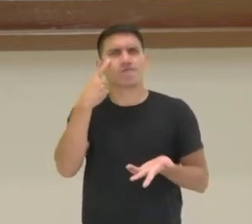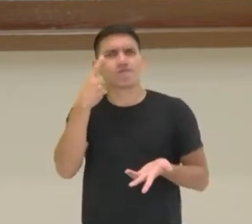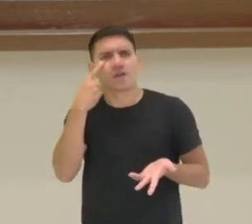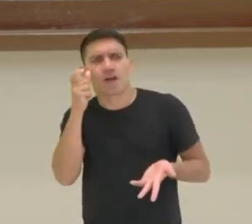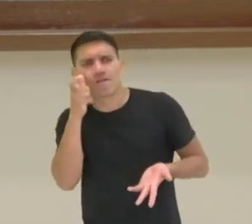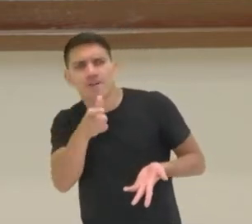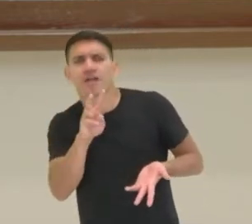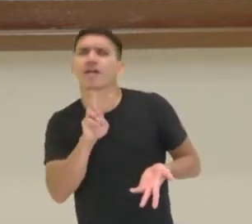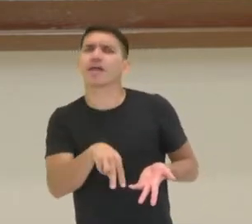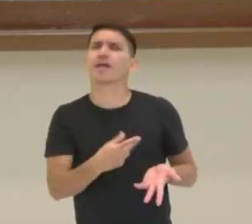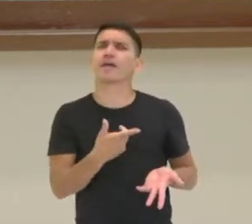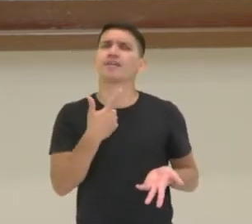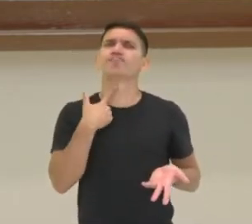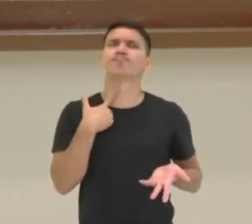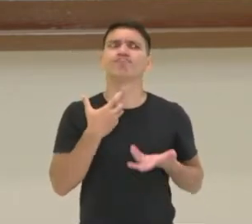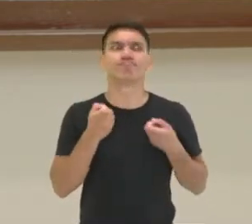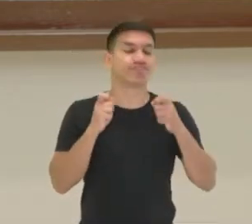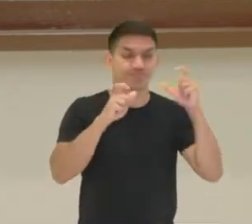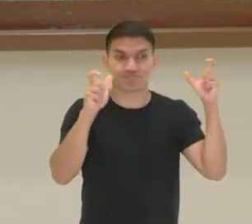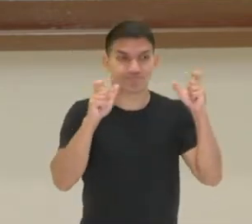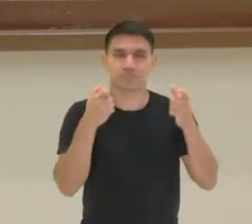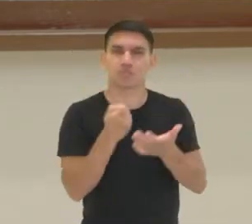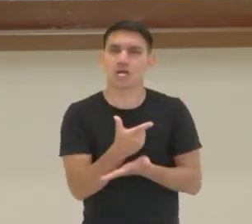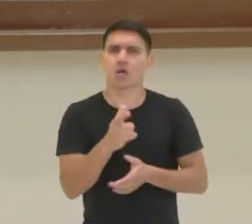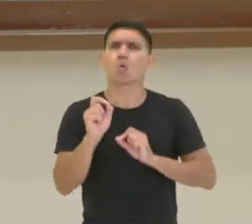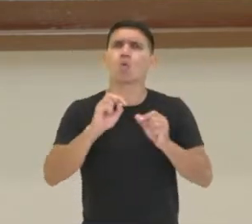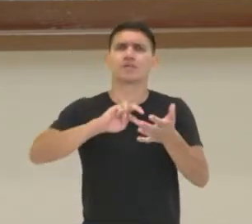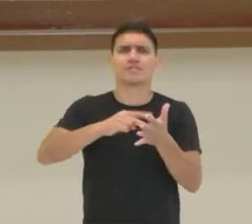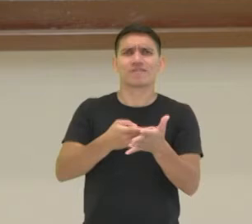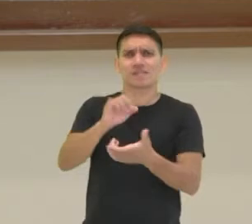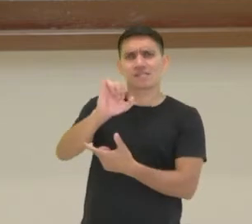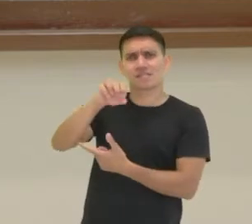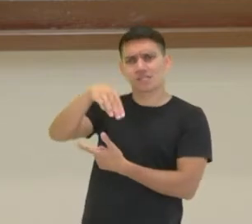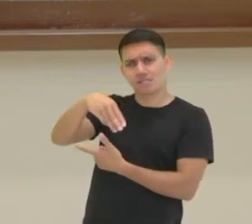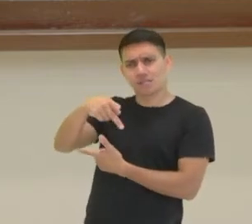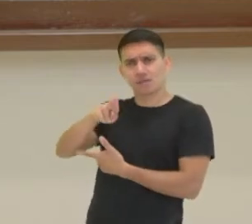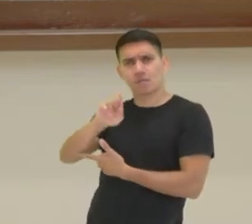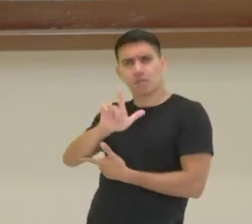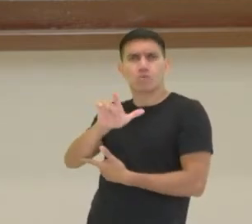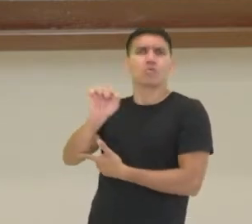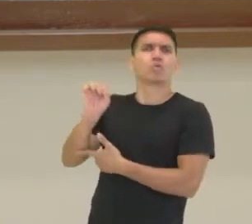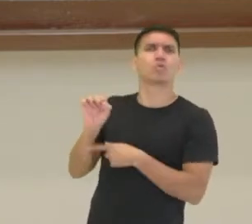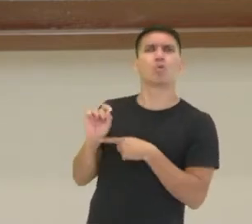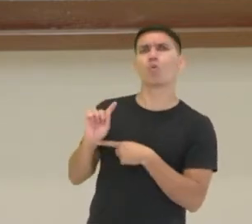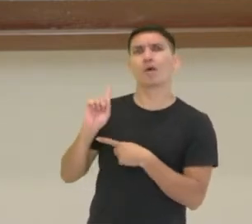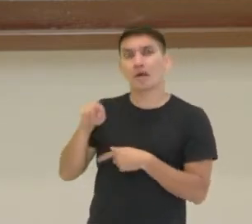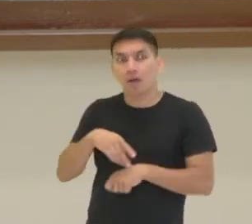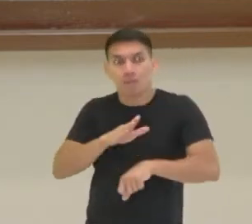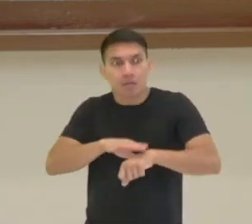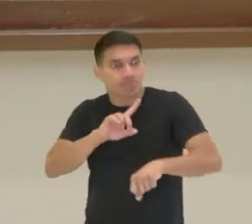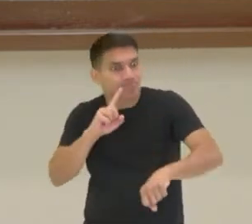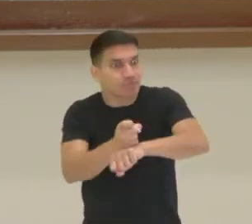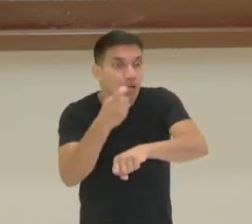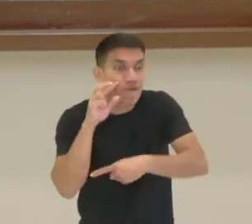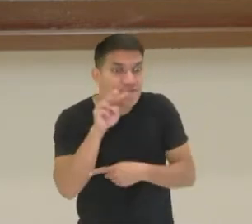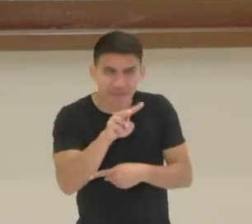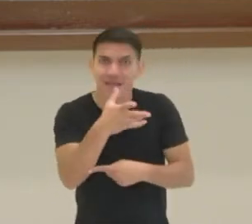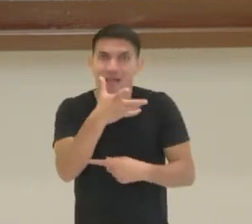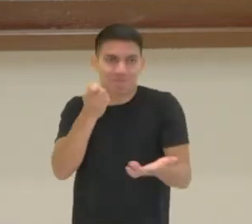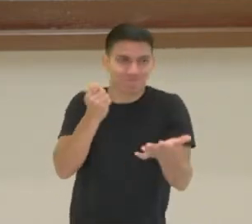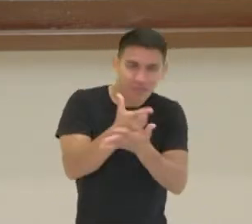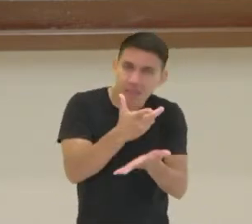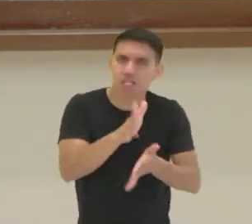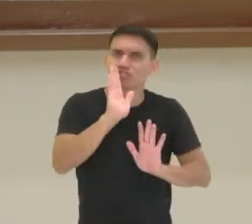por impulso? Será que vocês são impulsivos, imediatistas no momento de adquirir determinado produto ou